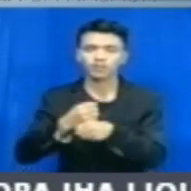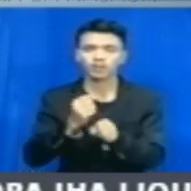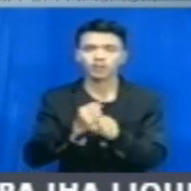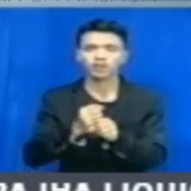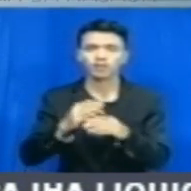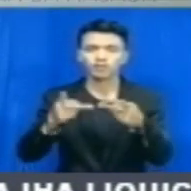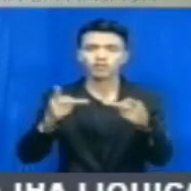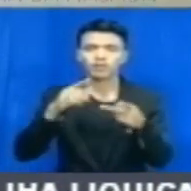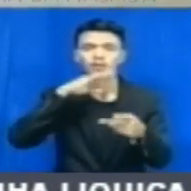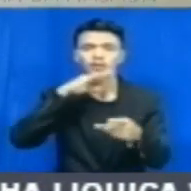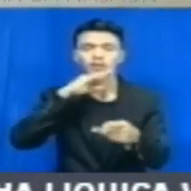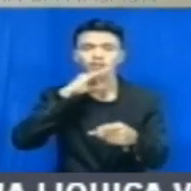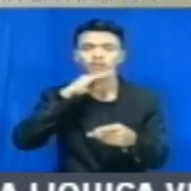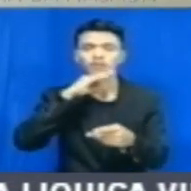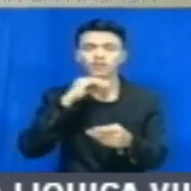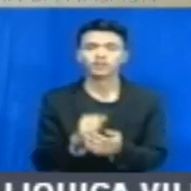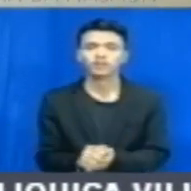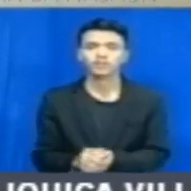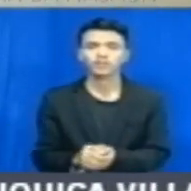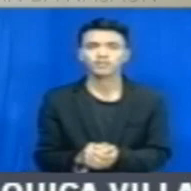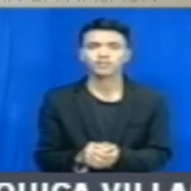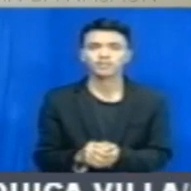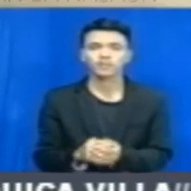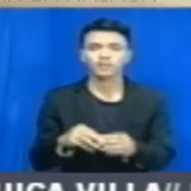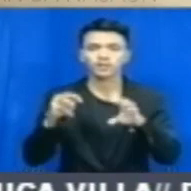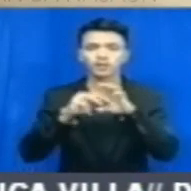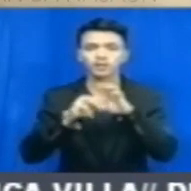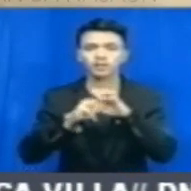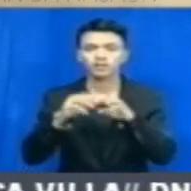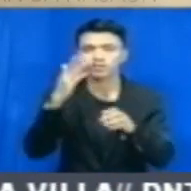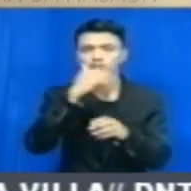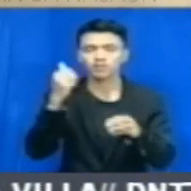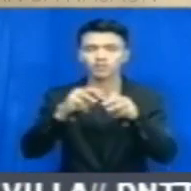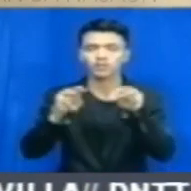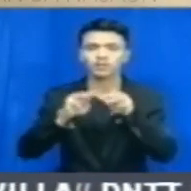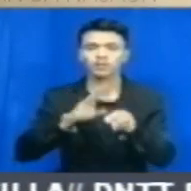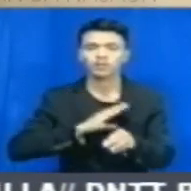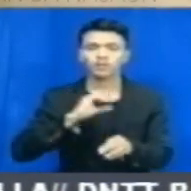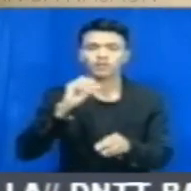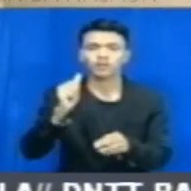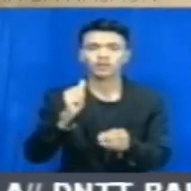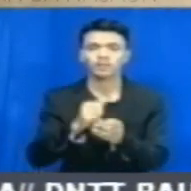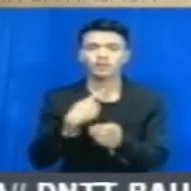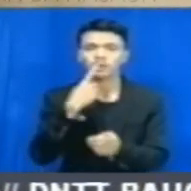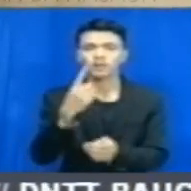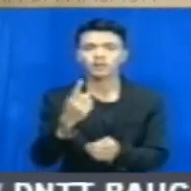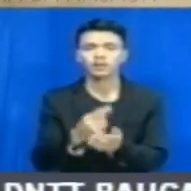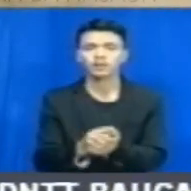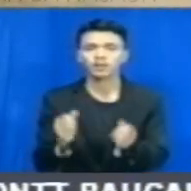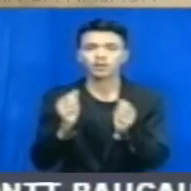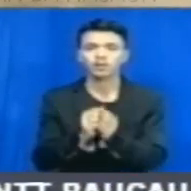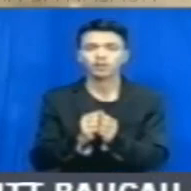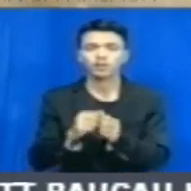suai. Direktur Servisu Municipal Zastan Mercado no Turismo Municipio Kovalima, Vitorino do Carmo Hateten,